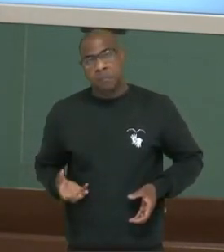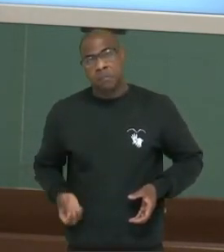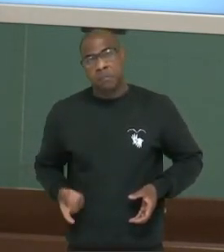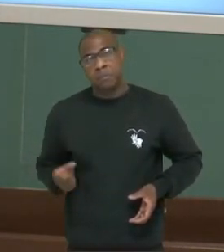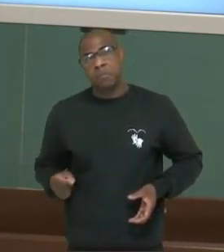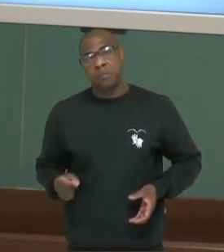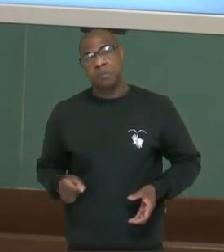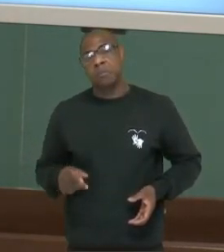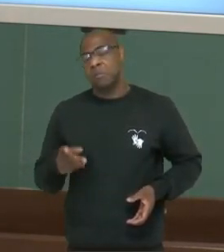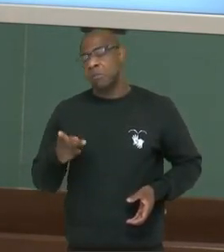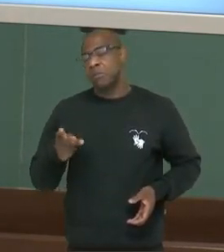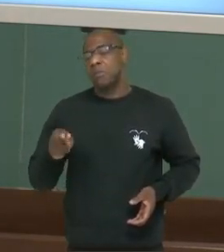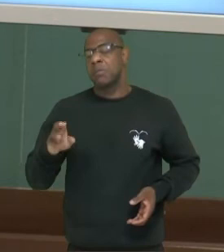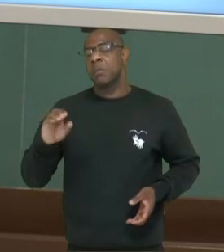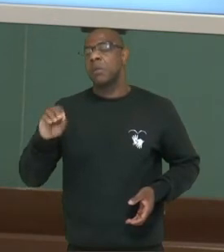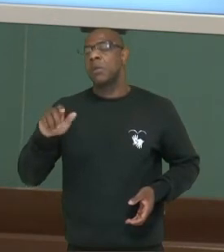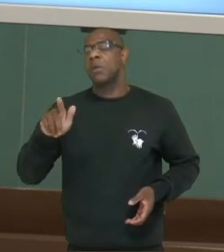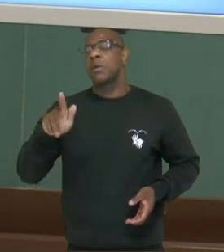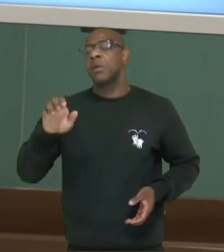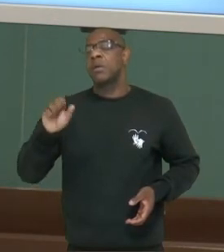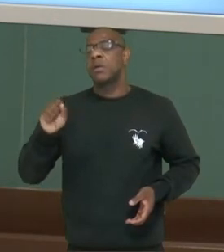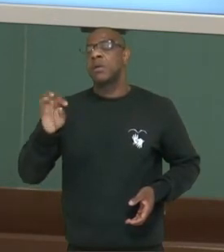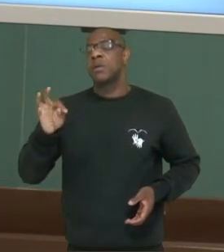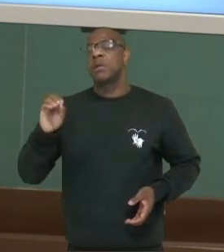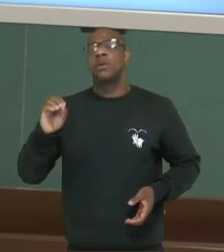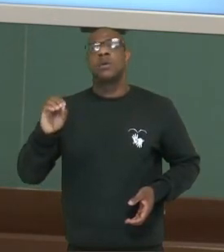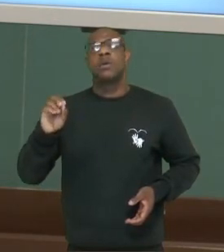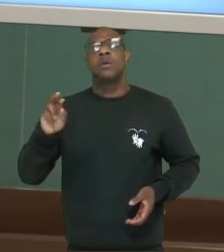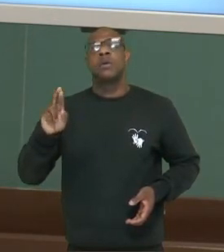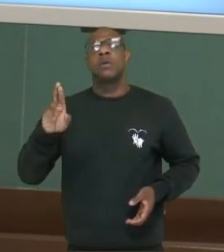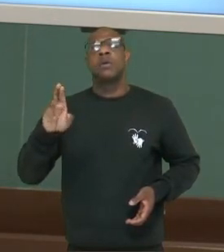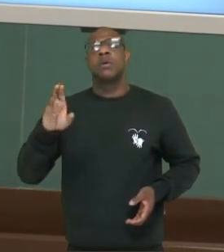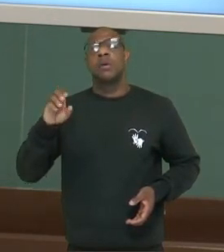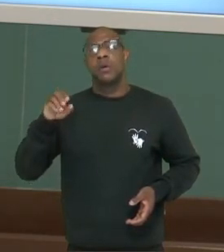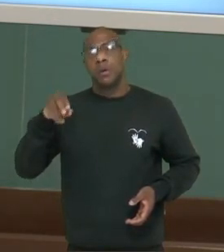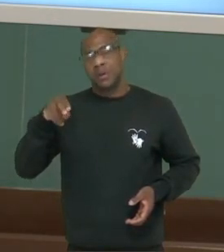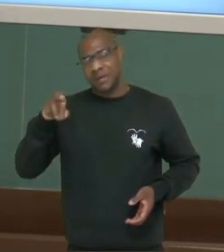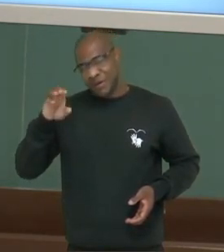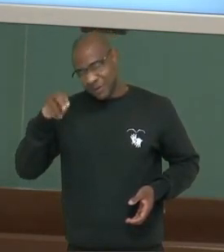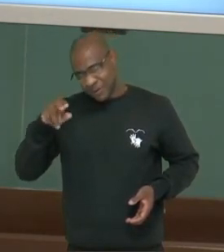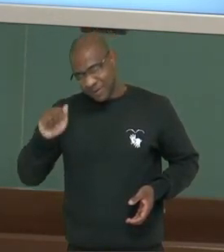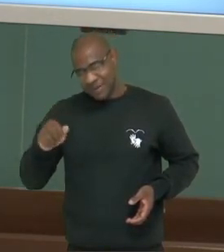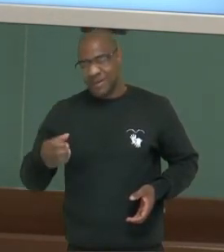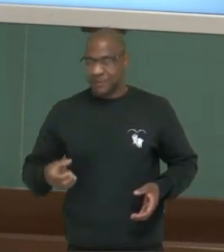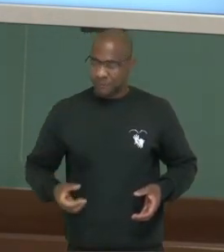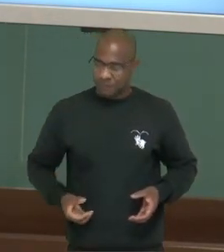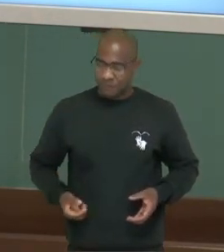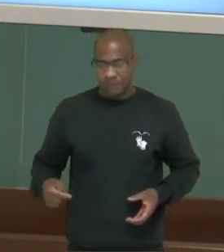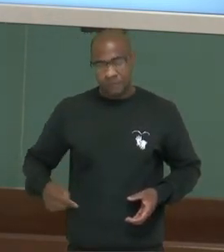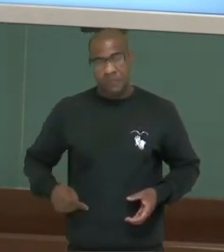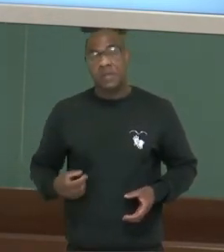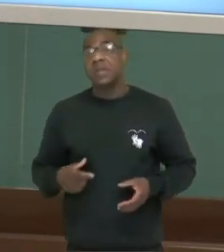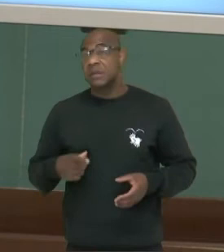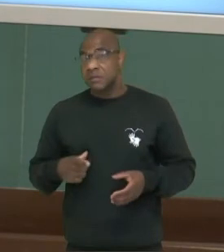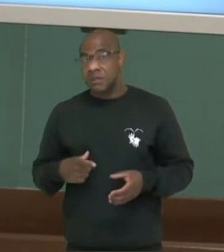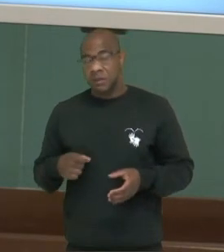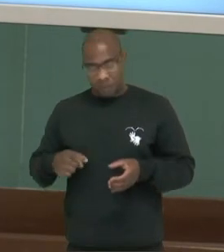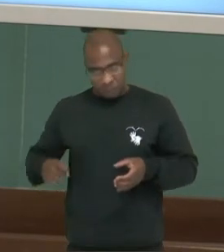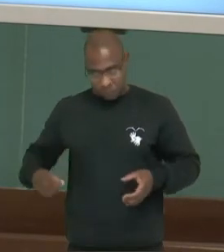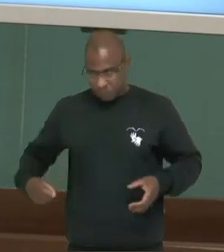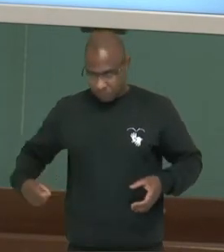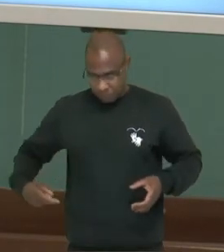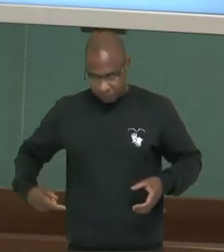chamado progesterona, que vai manter esse endométrio. Se ocorrer uma fecundação, veio